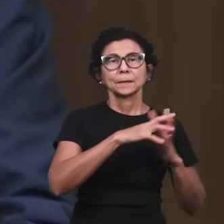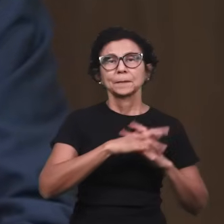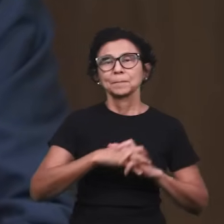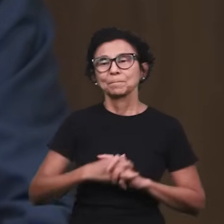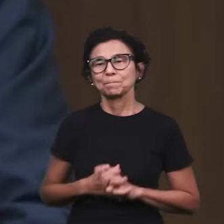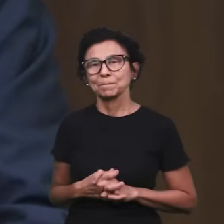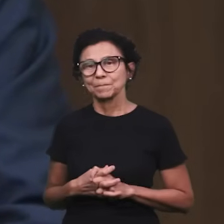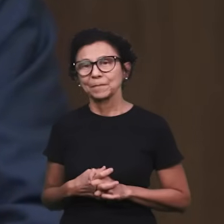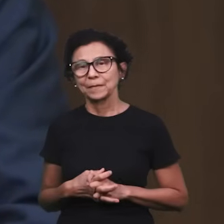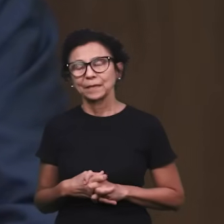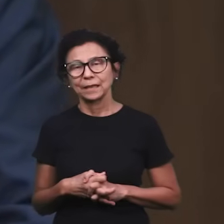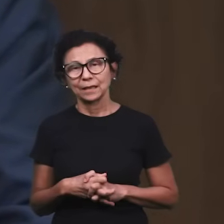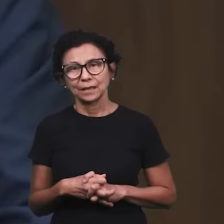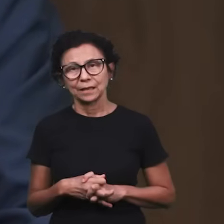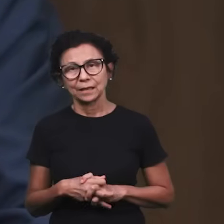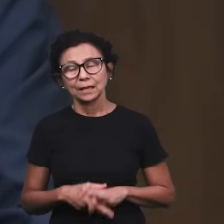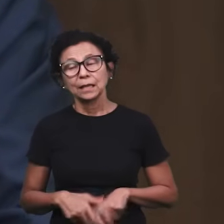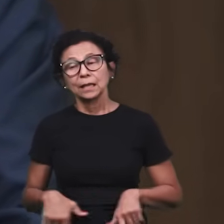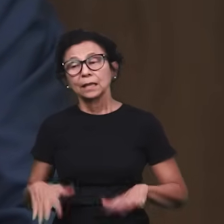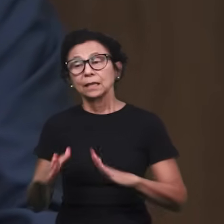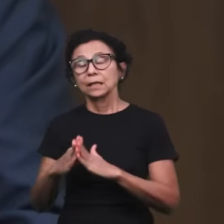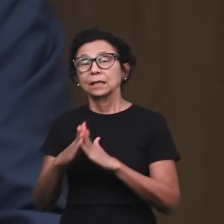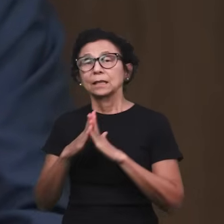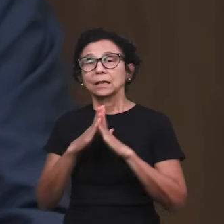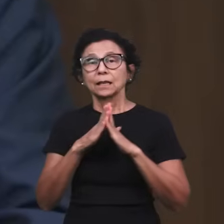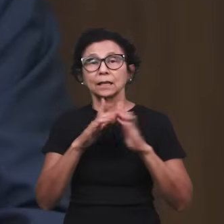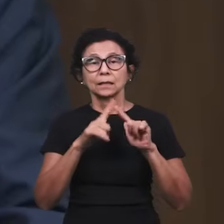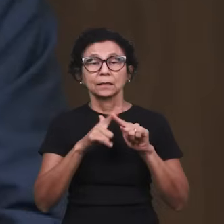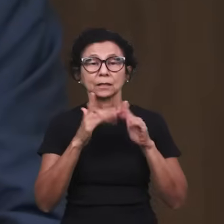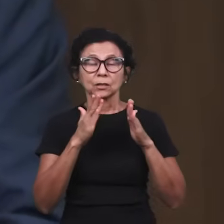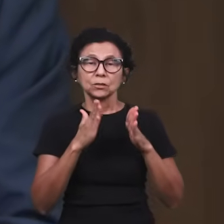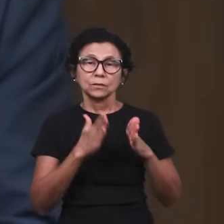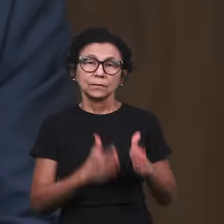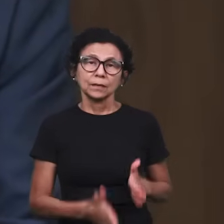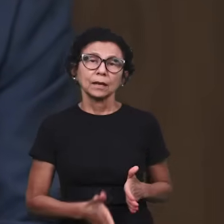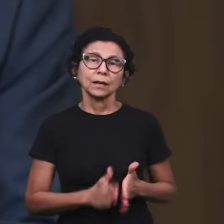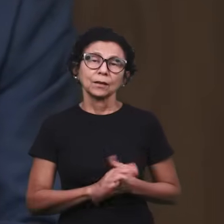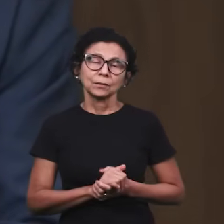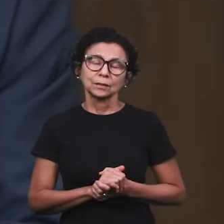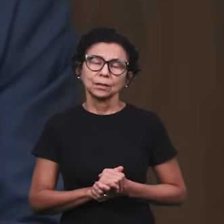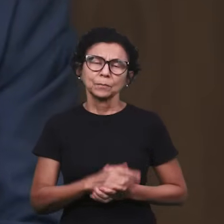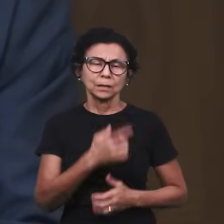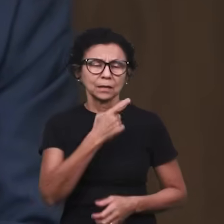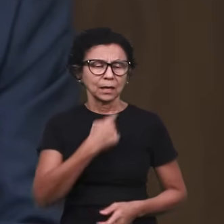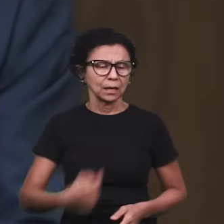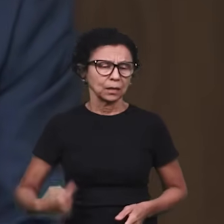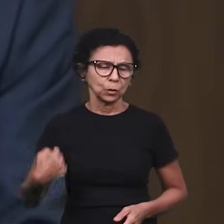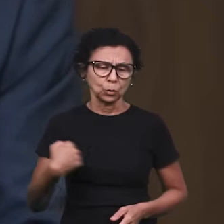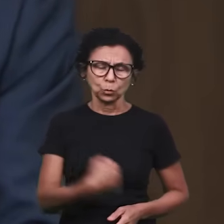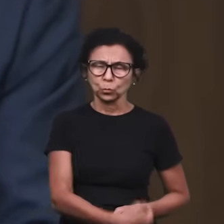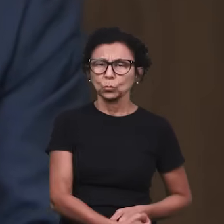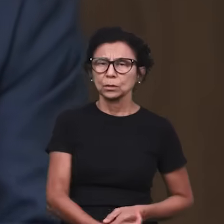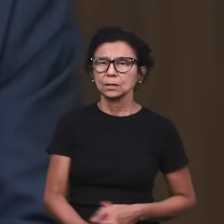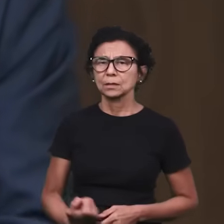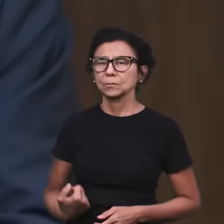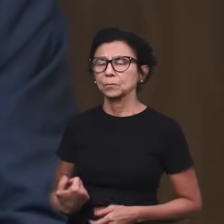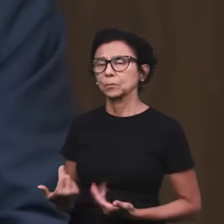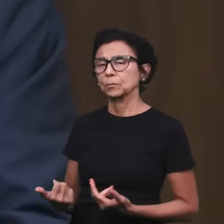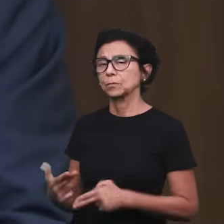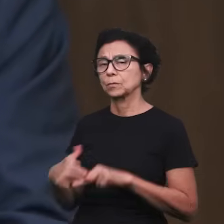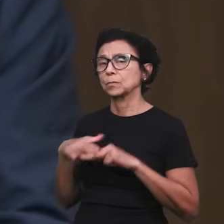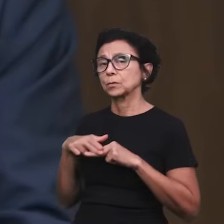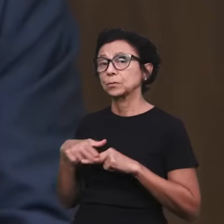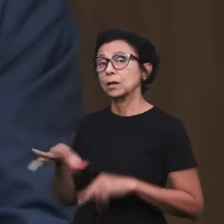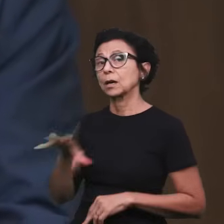velho homem. Deixou o Egito. Deixou o pecado por amor a ele. Para se casar com ele. Também